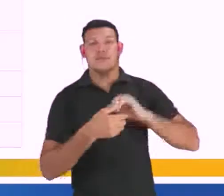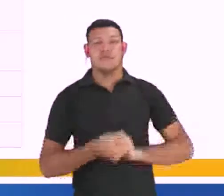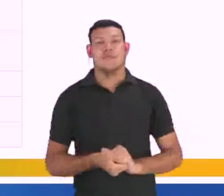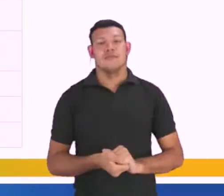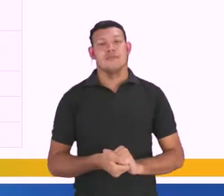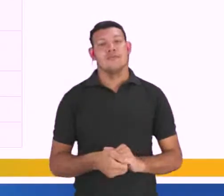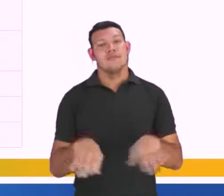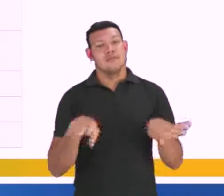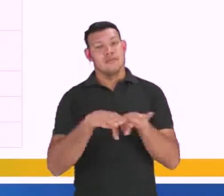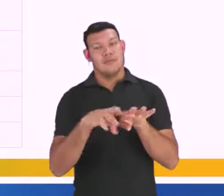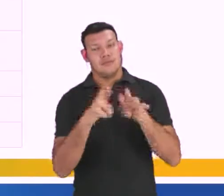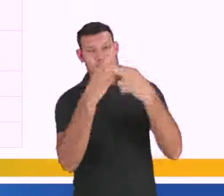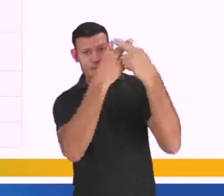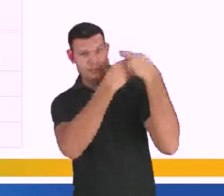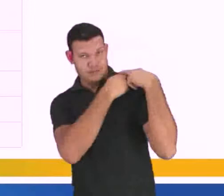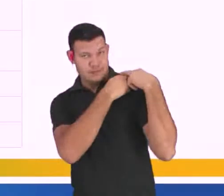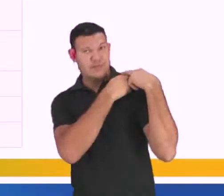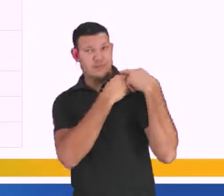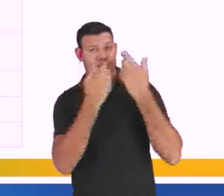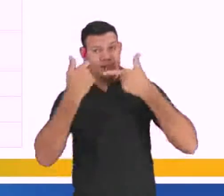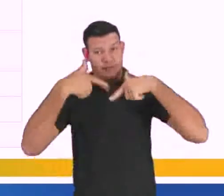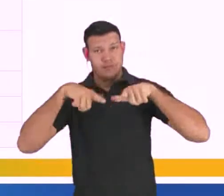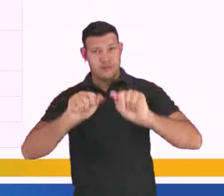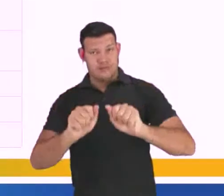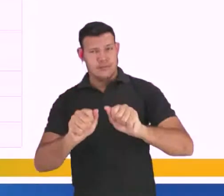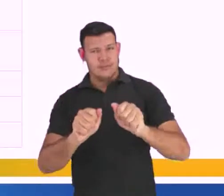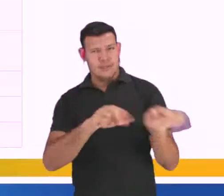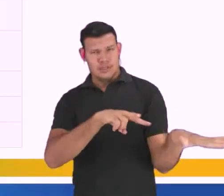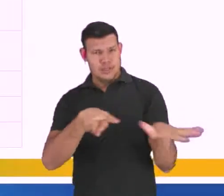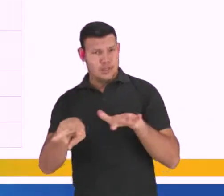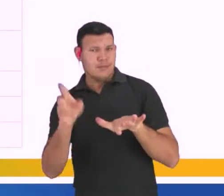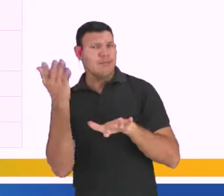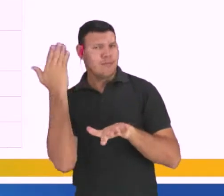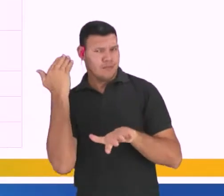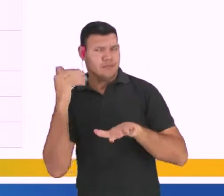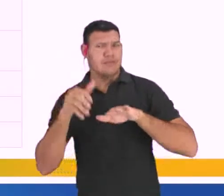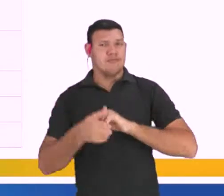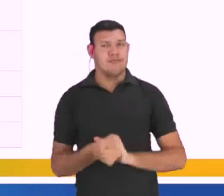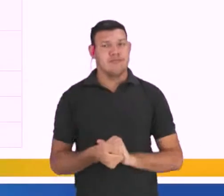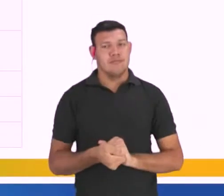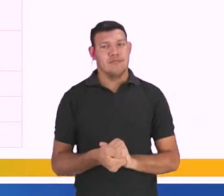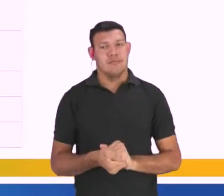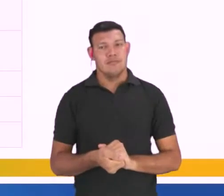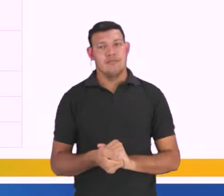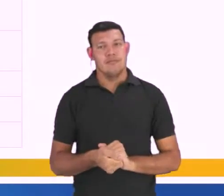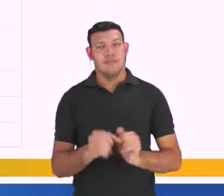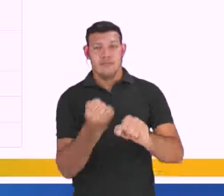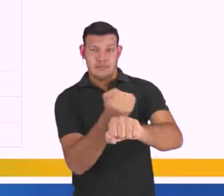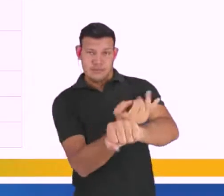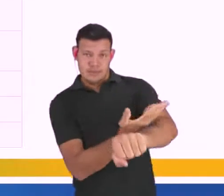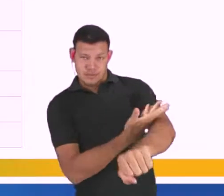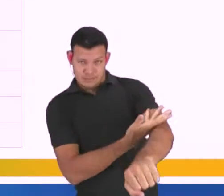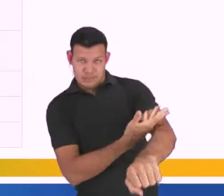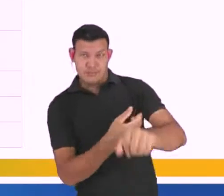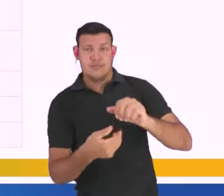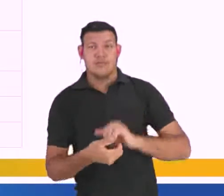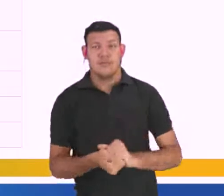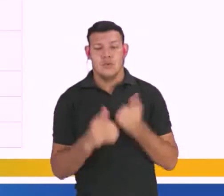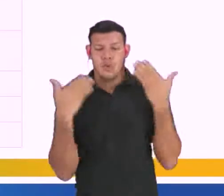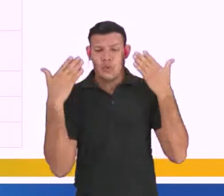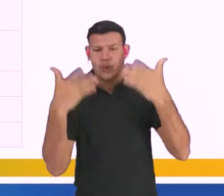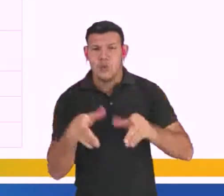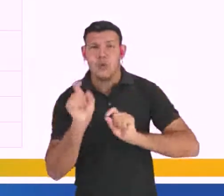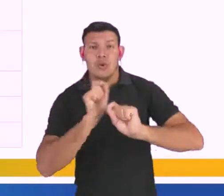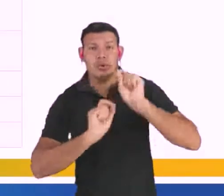e as funções da linguagem. Na semana passada, nós vimos a função emotiva, que tem como